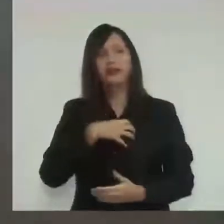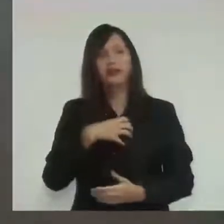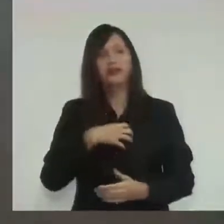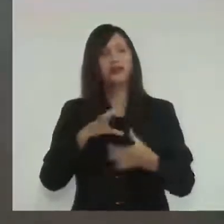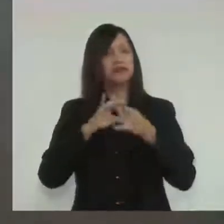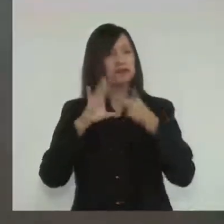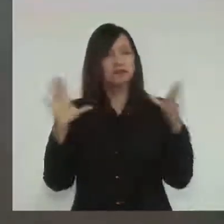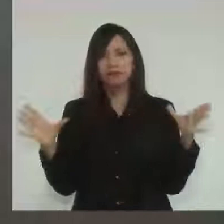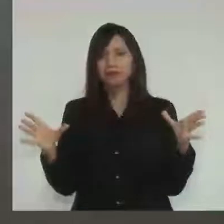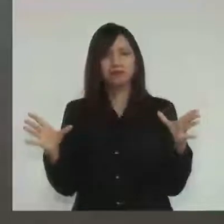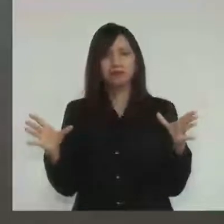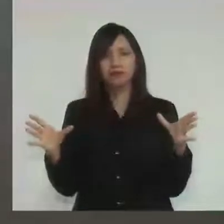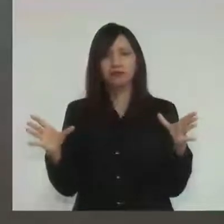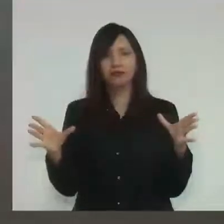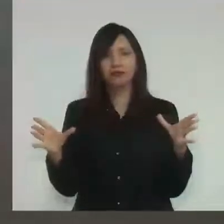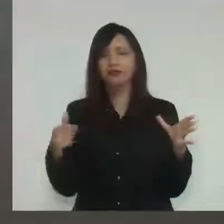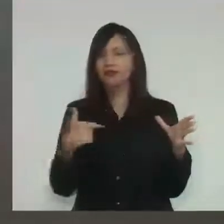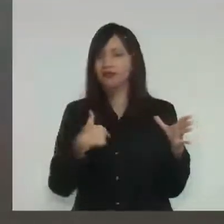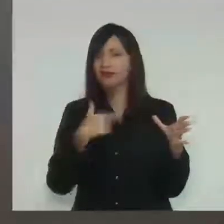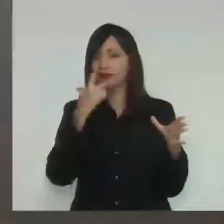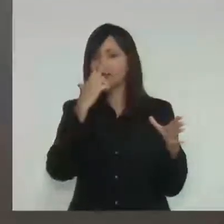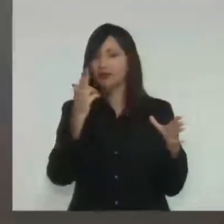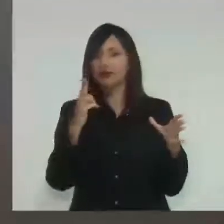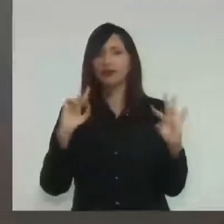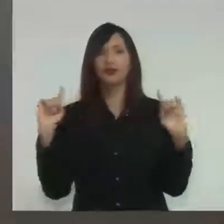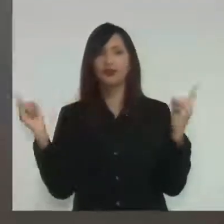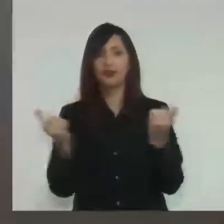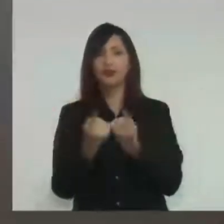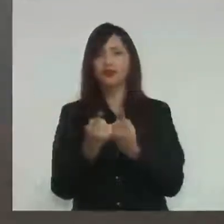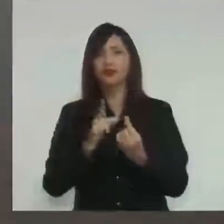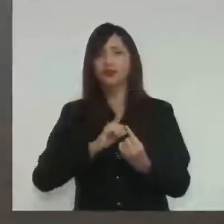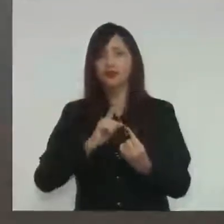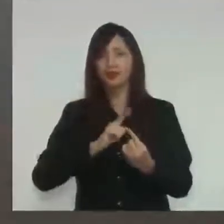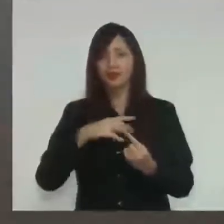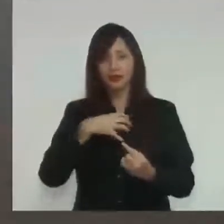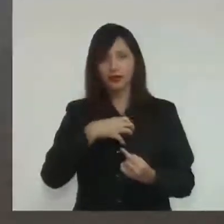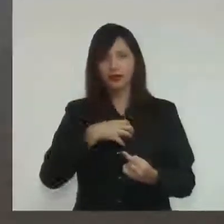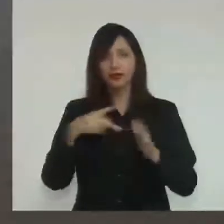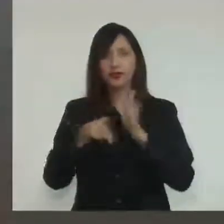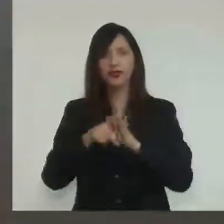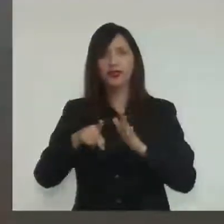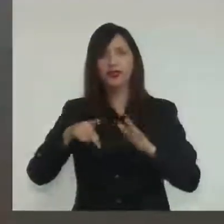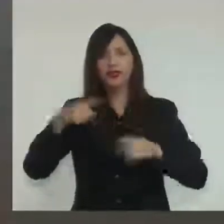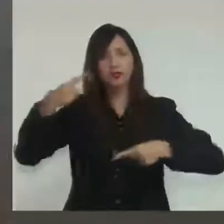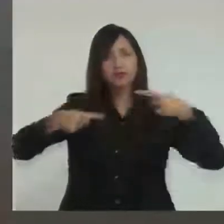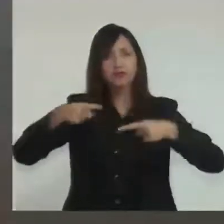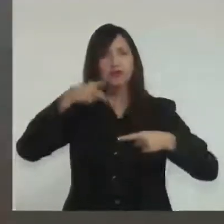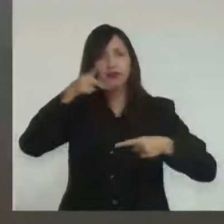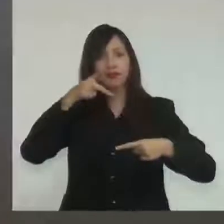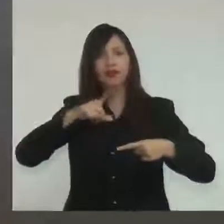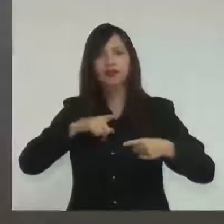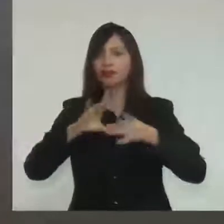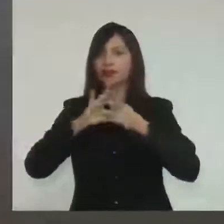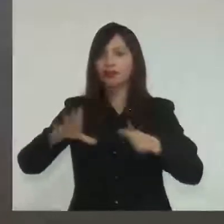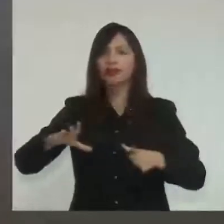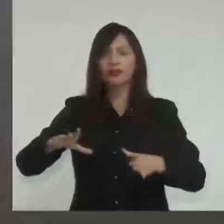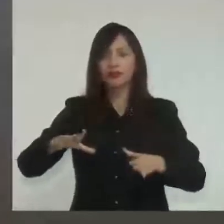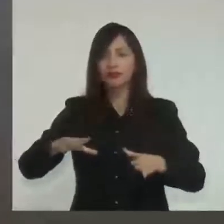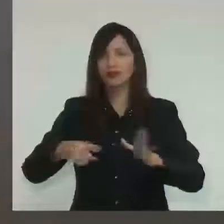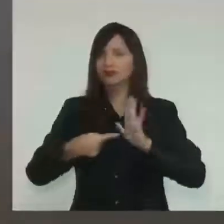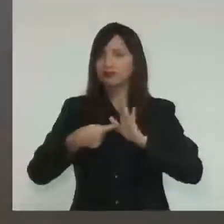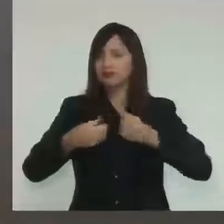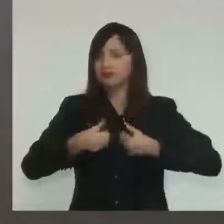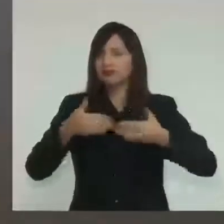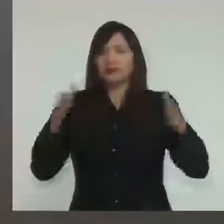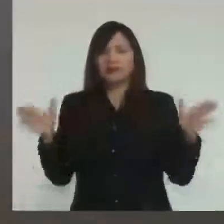sou um liberal. Né? Eu acho que todas as posições políticas devem se manifestar livremente. Né? Porque a gente fala